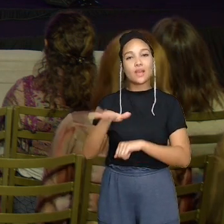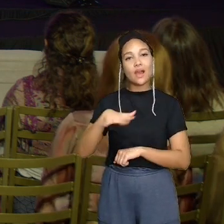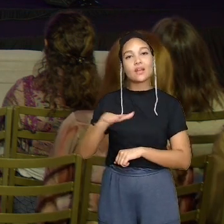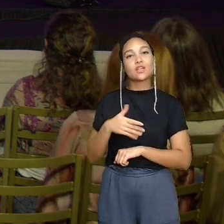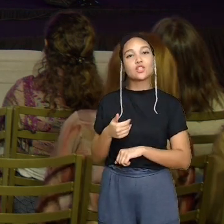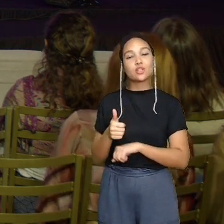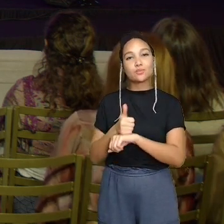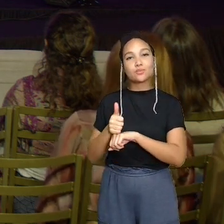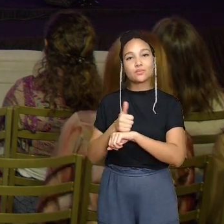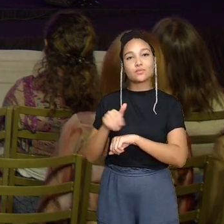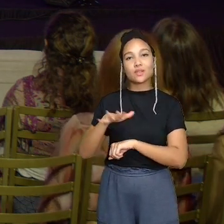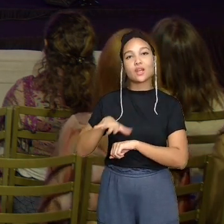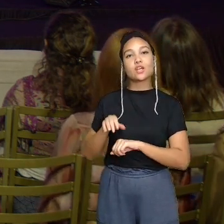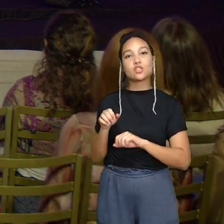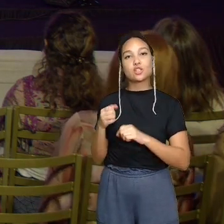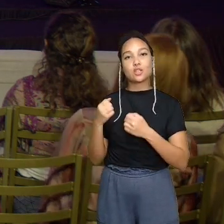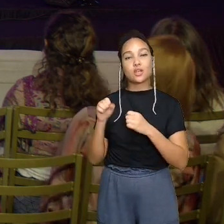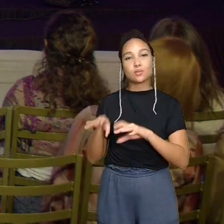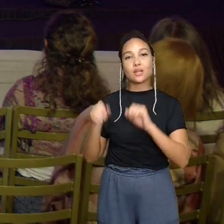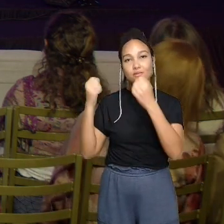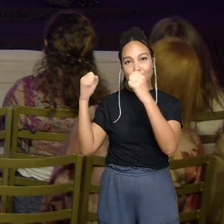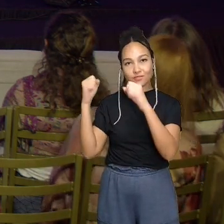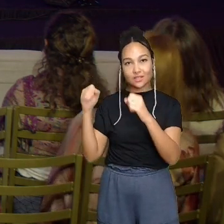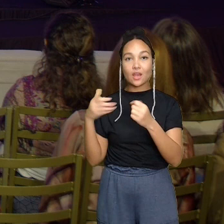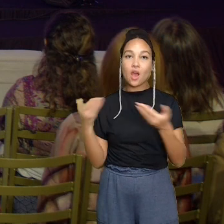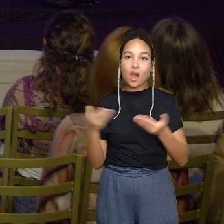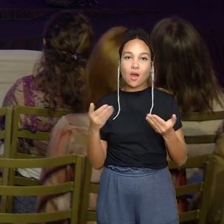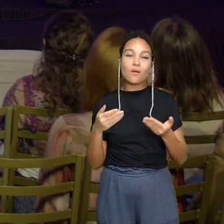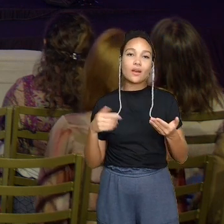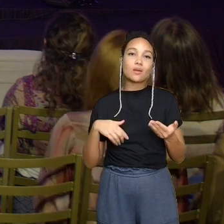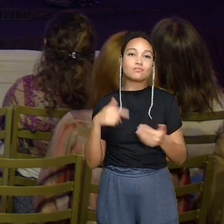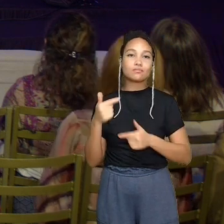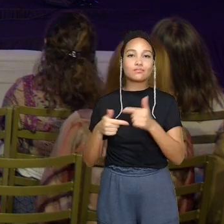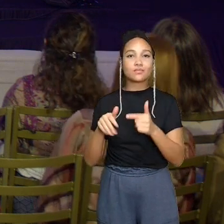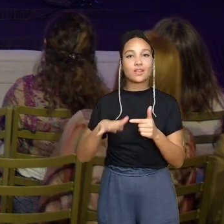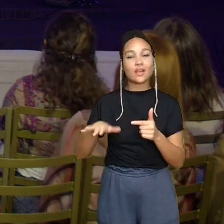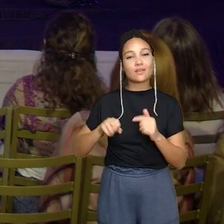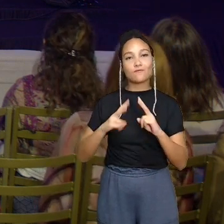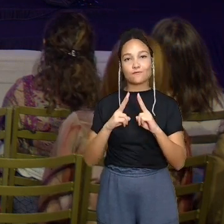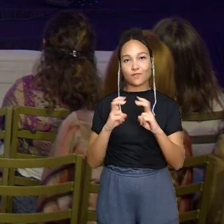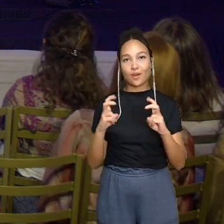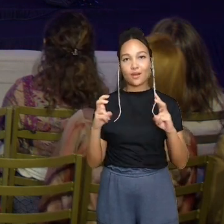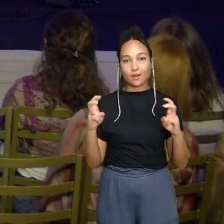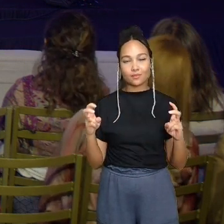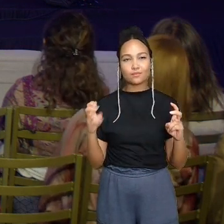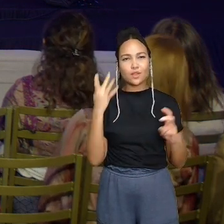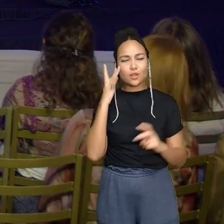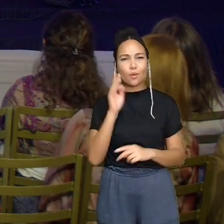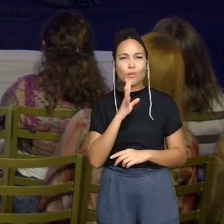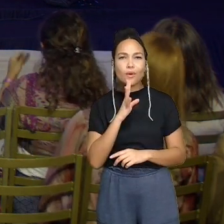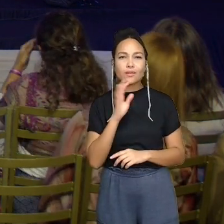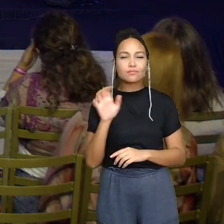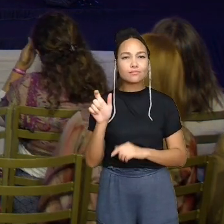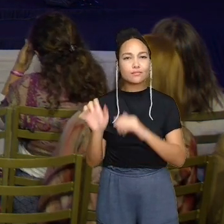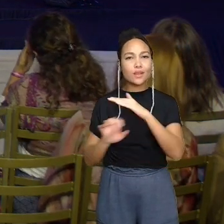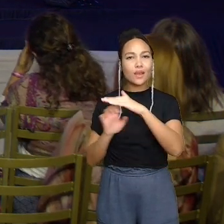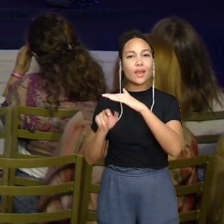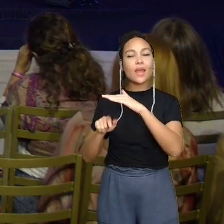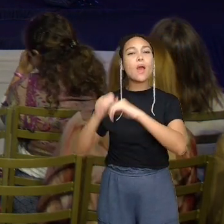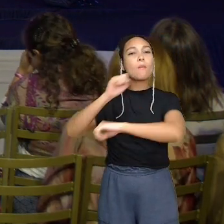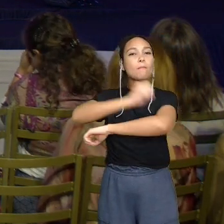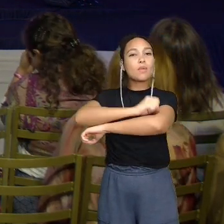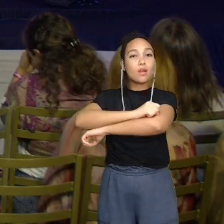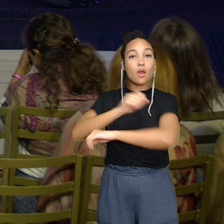e atualmente eu sou uma das moderadoras do Banco de Tempo de Florianópolis. Eu não sei se conhecem, mas é uma plataforma